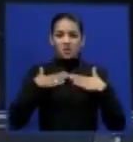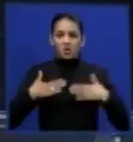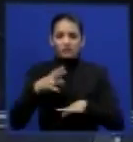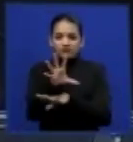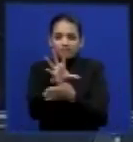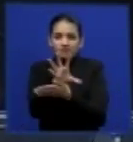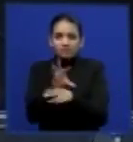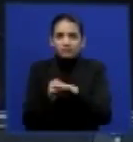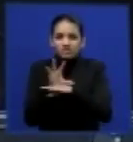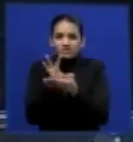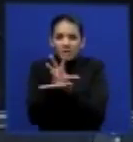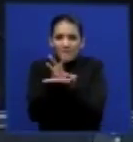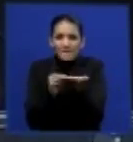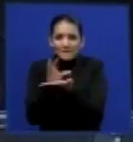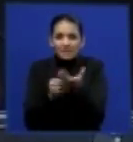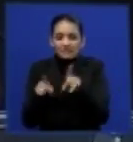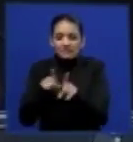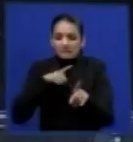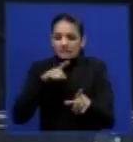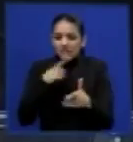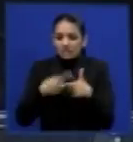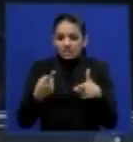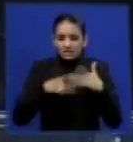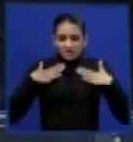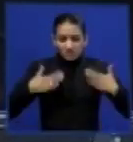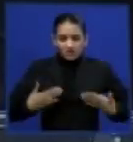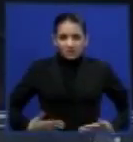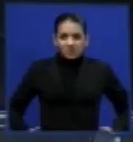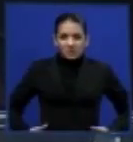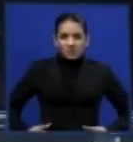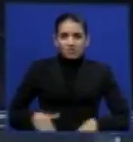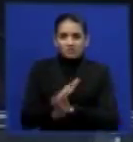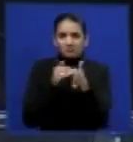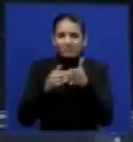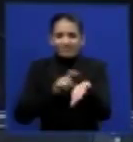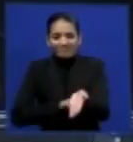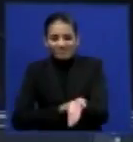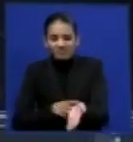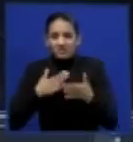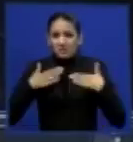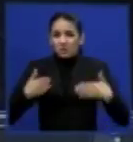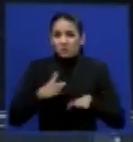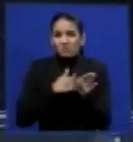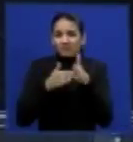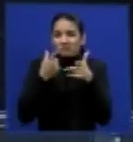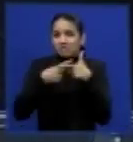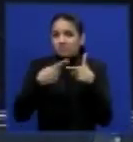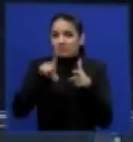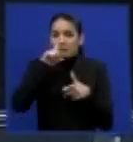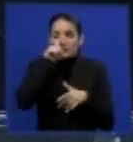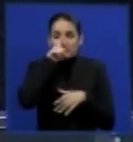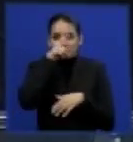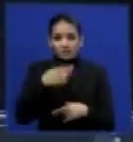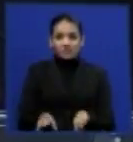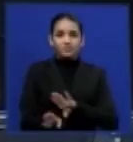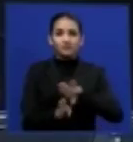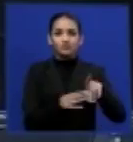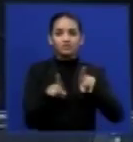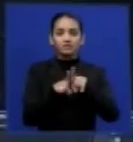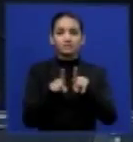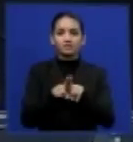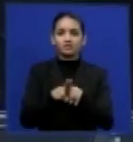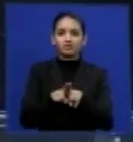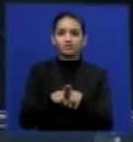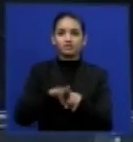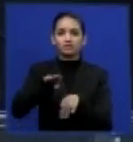nervoso eh uma eh uma vez que as duas principais destinações atuais de pneu são Então como a